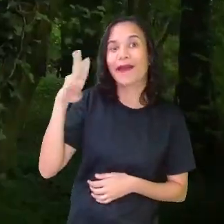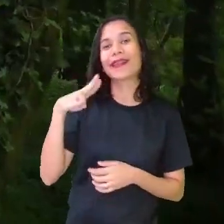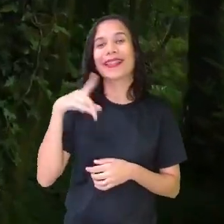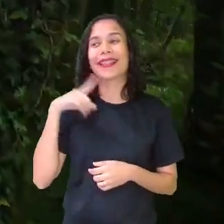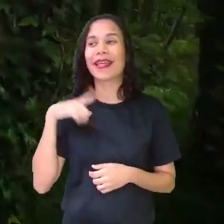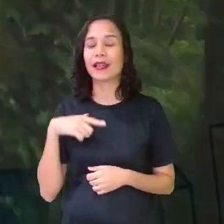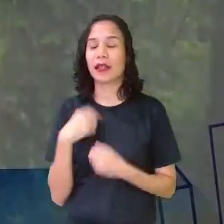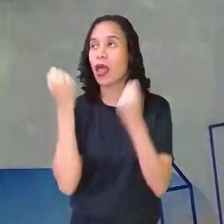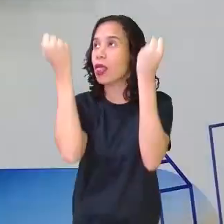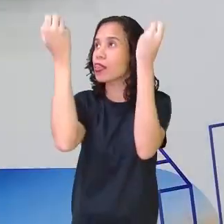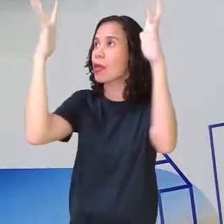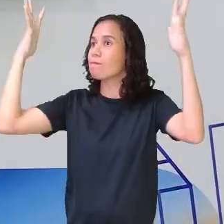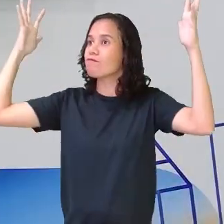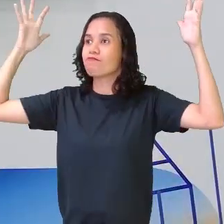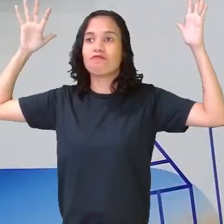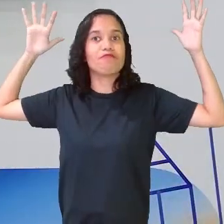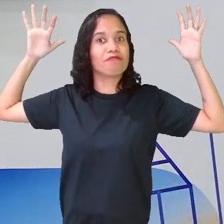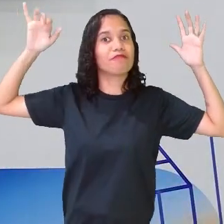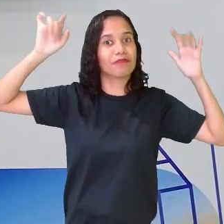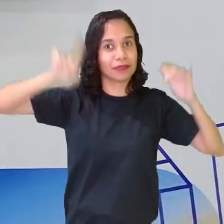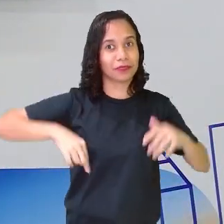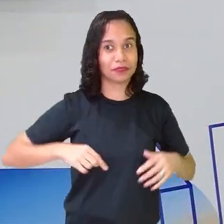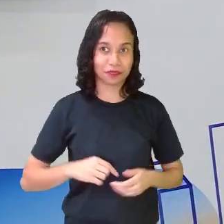comadre no meio da mata.